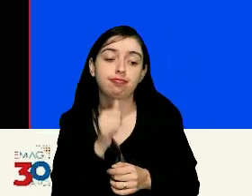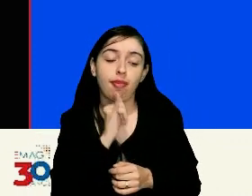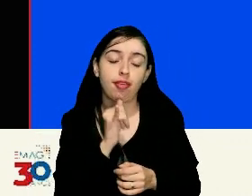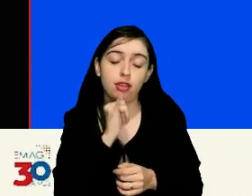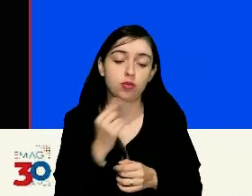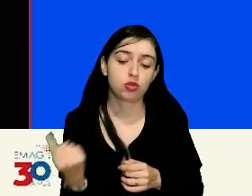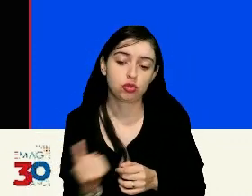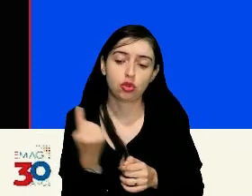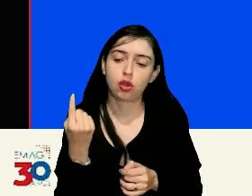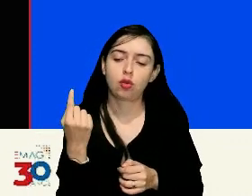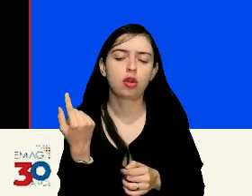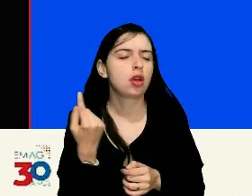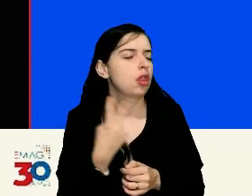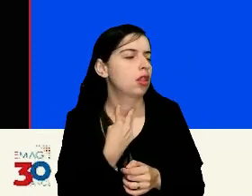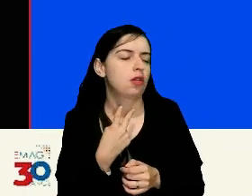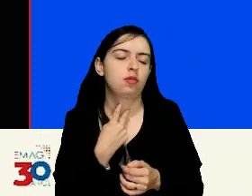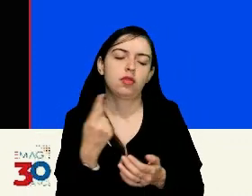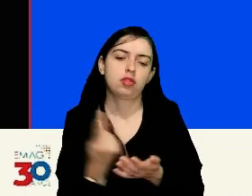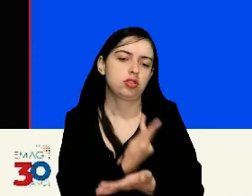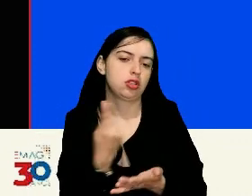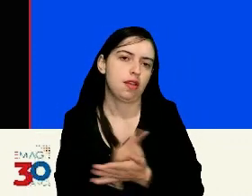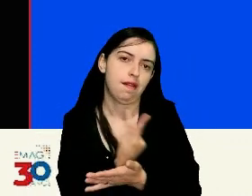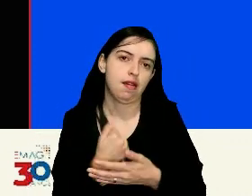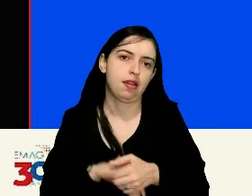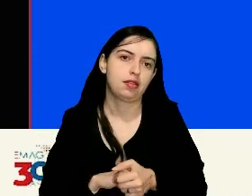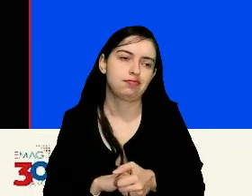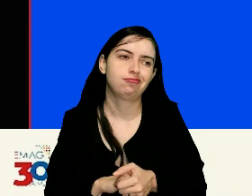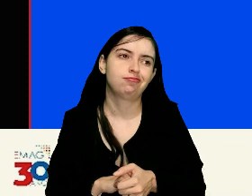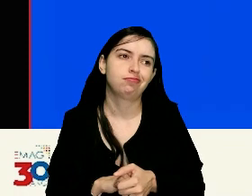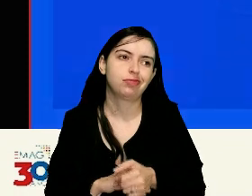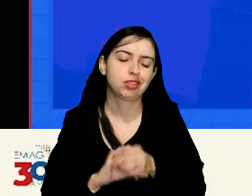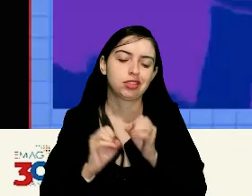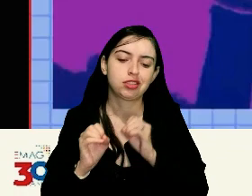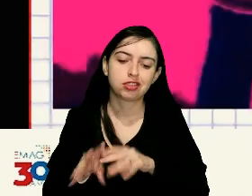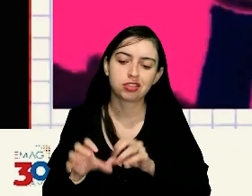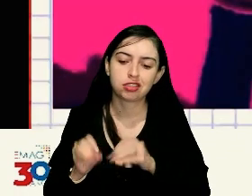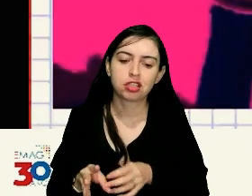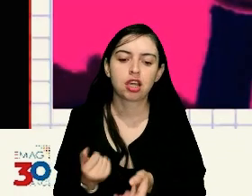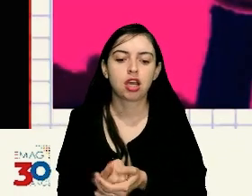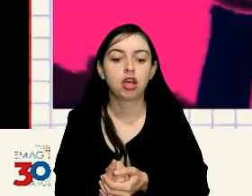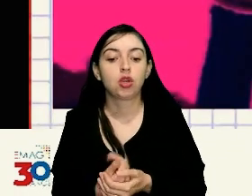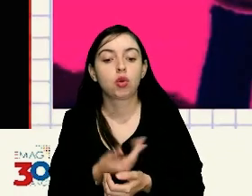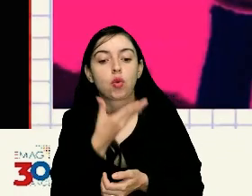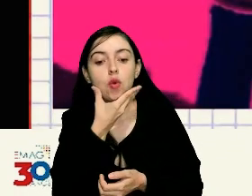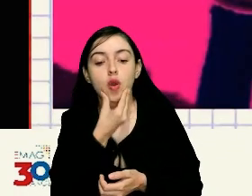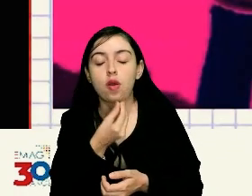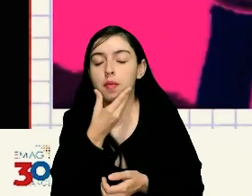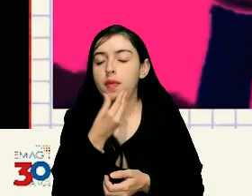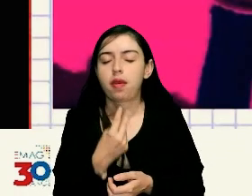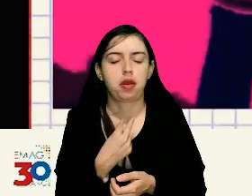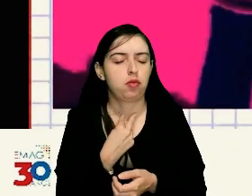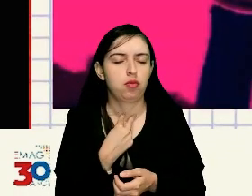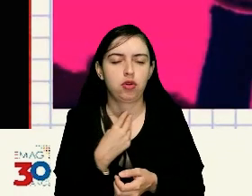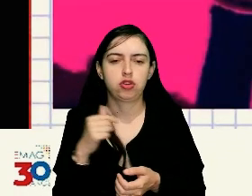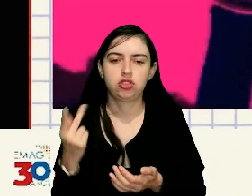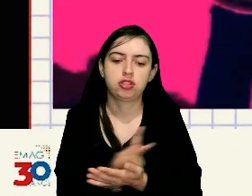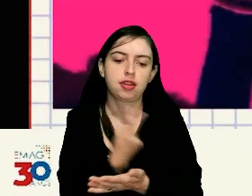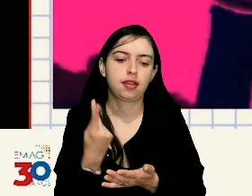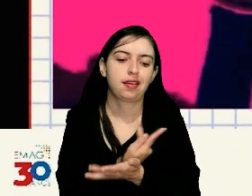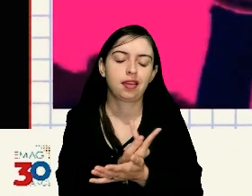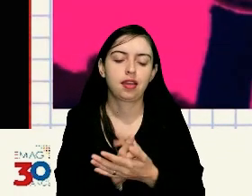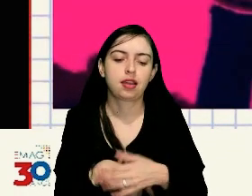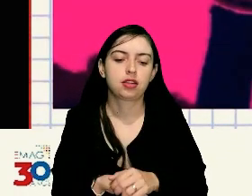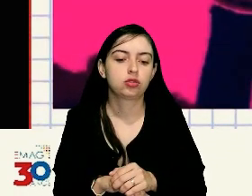né? Nós ainda estamos pecando em ensinar nossos meninos que homens não podem errar. E homem que não pode errar e que não pode pedir